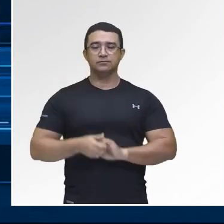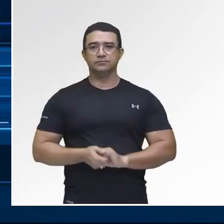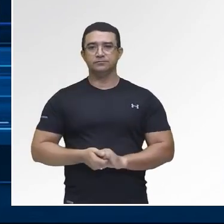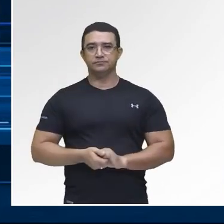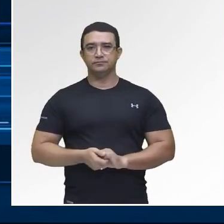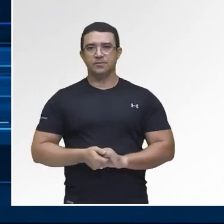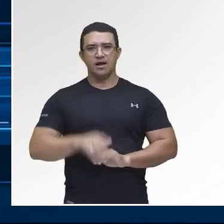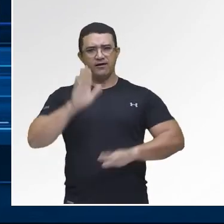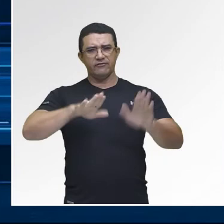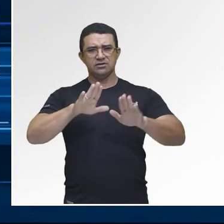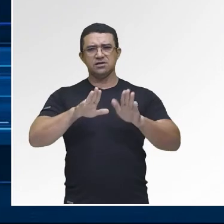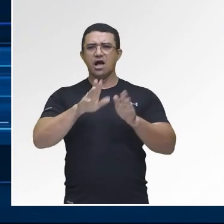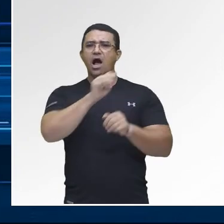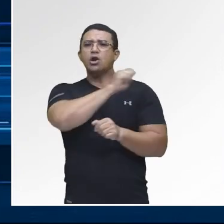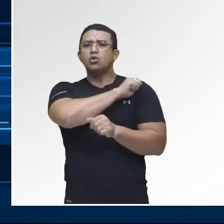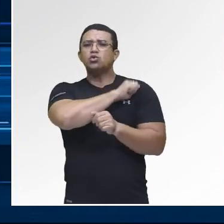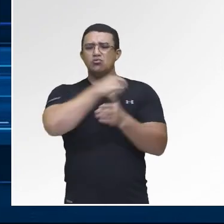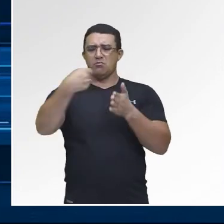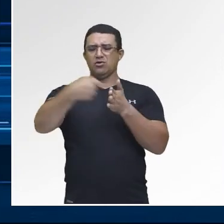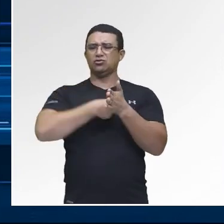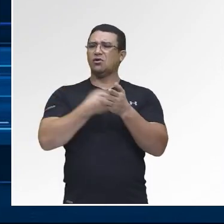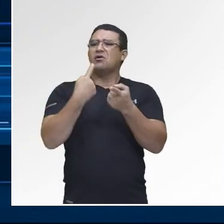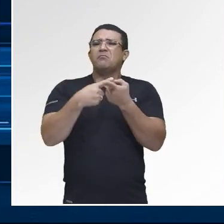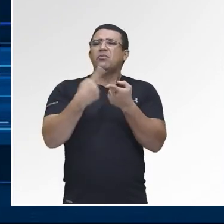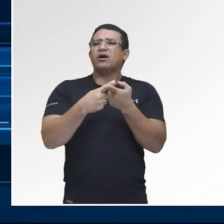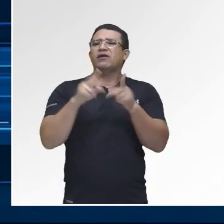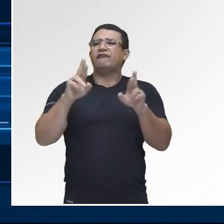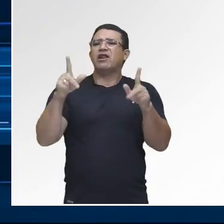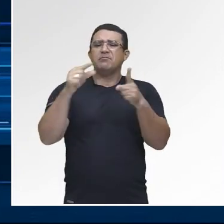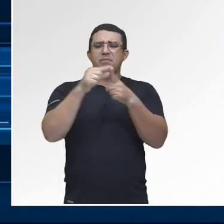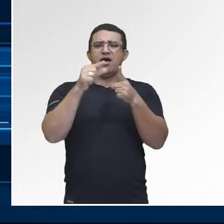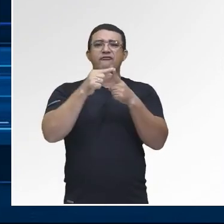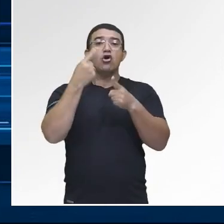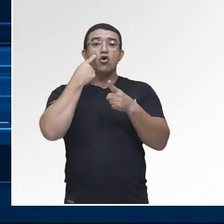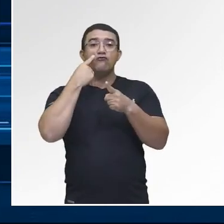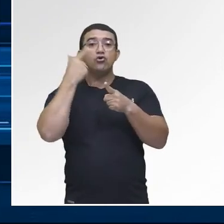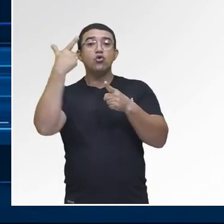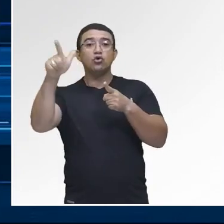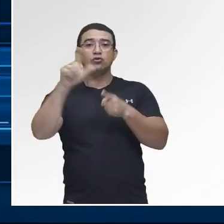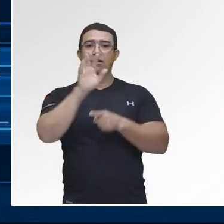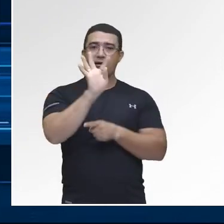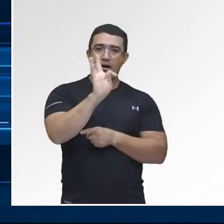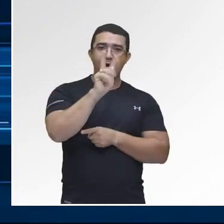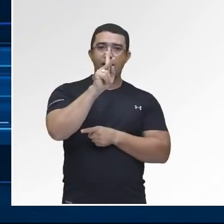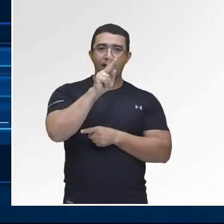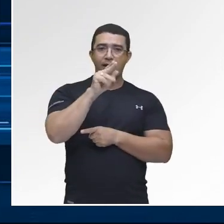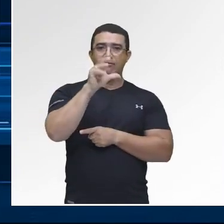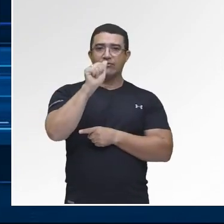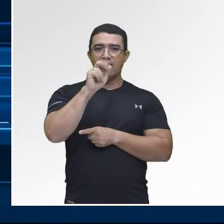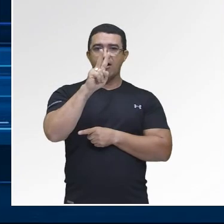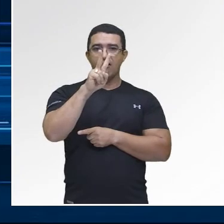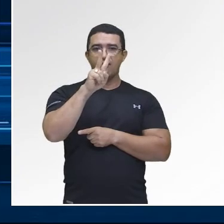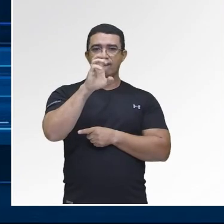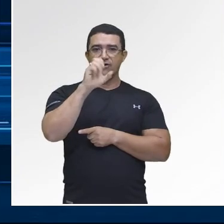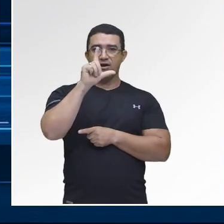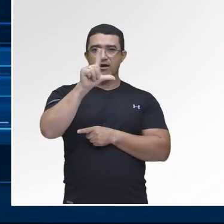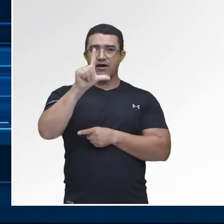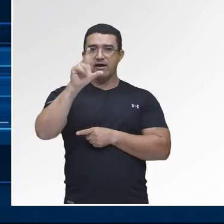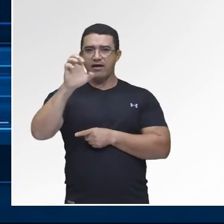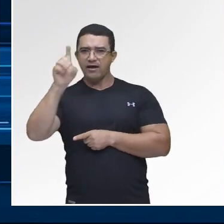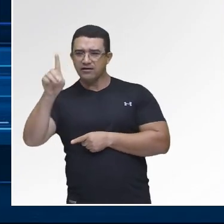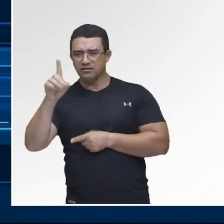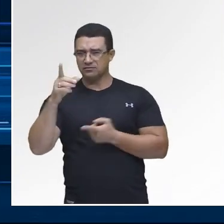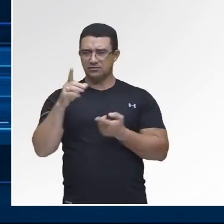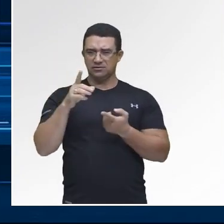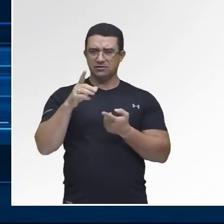um aluno me perguntou por que ele viu em algum outro local verbo com dois L's e, né, a gente estava